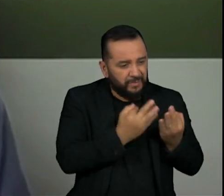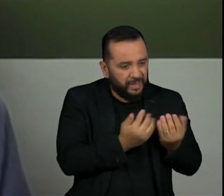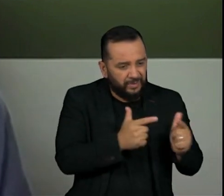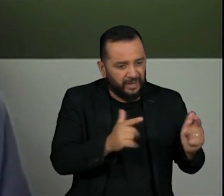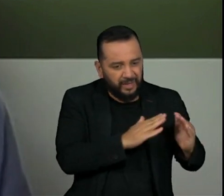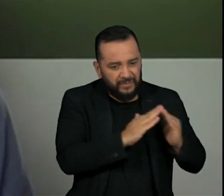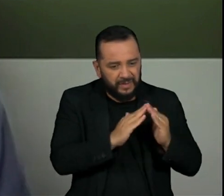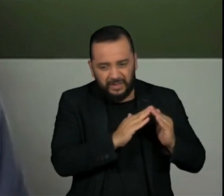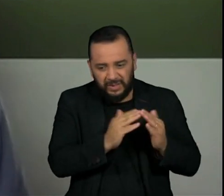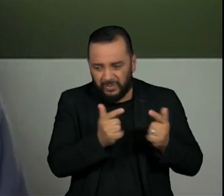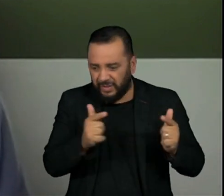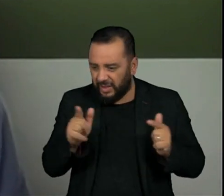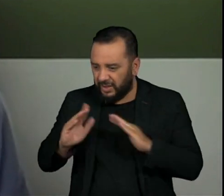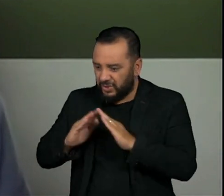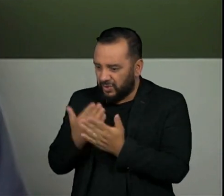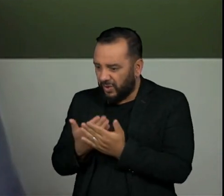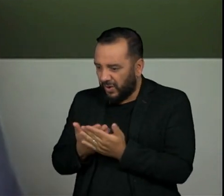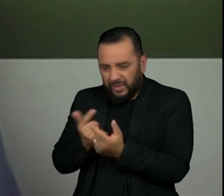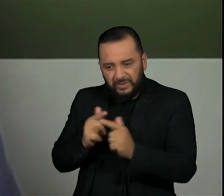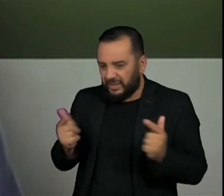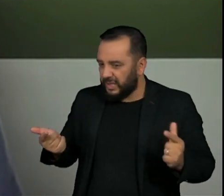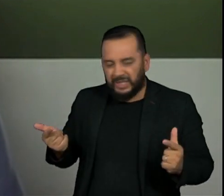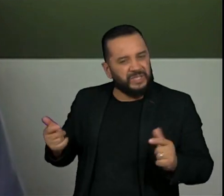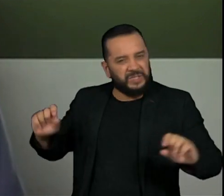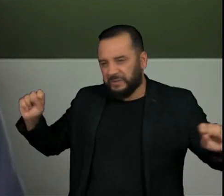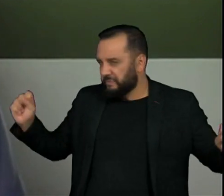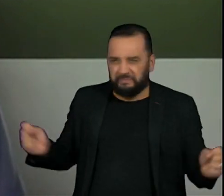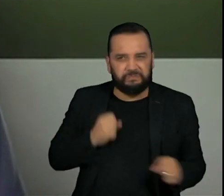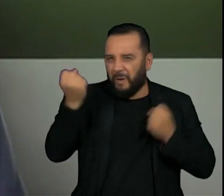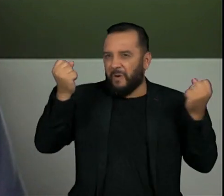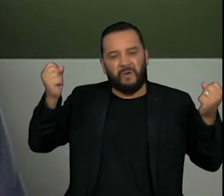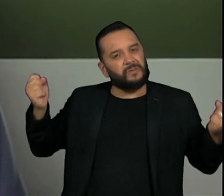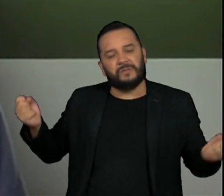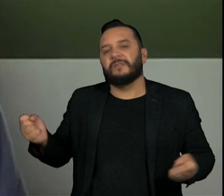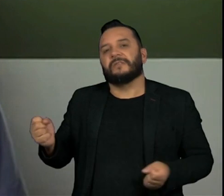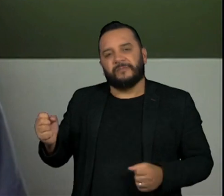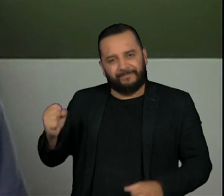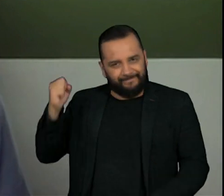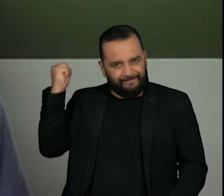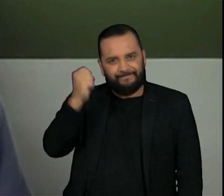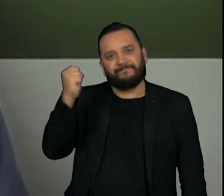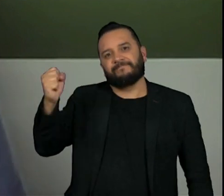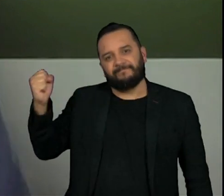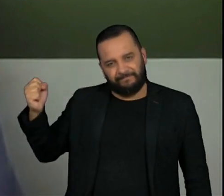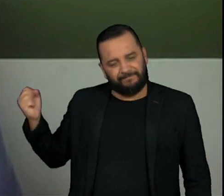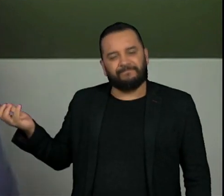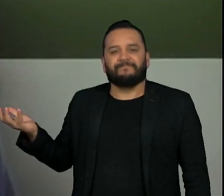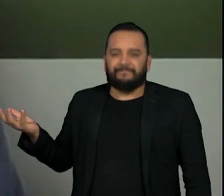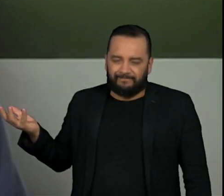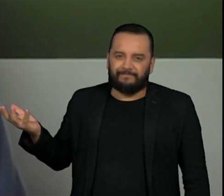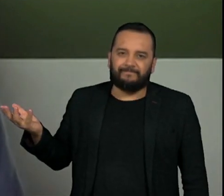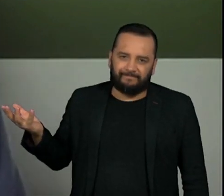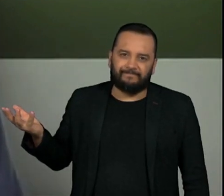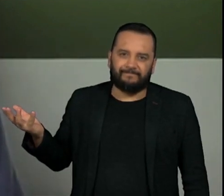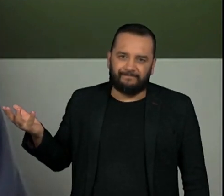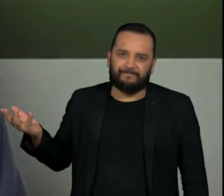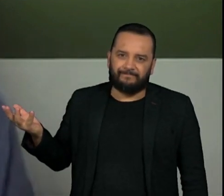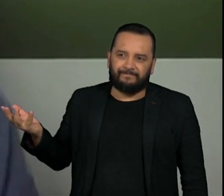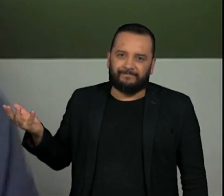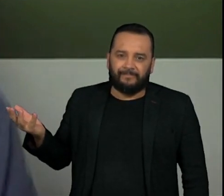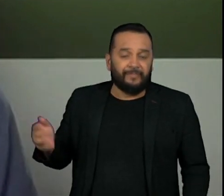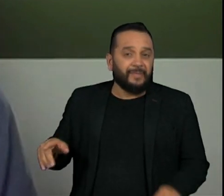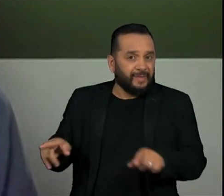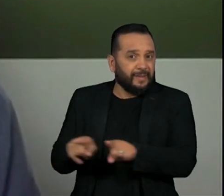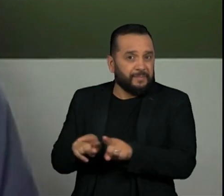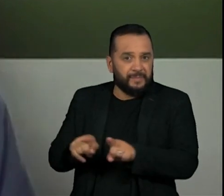pessoas procuram meios trágicos para expressar as necessidades que não foram atendidas. E no fim da capacidade de articular